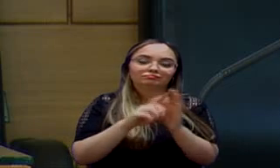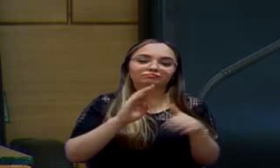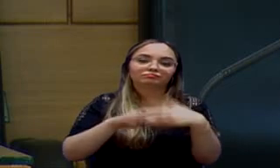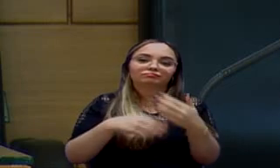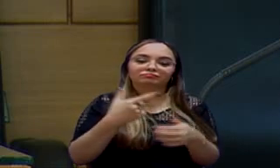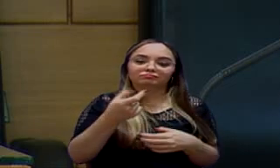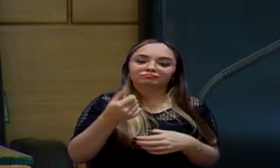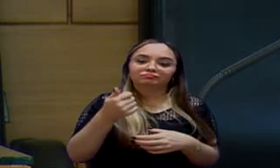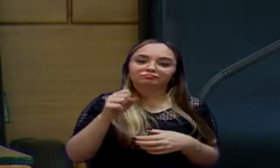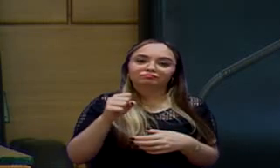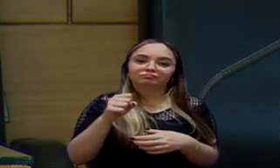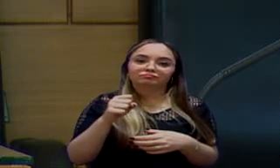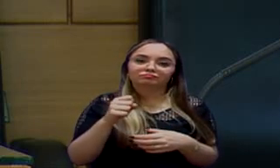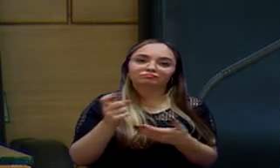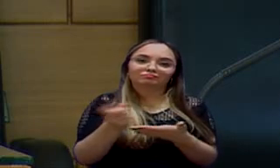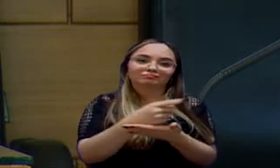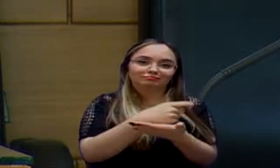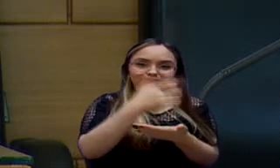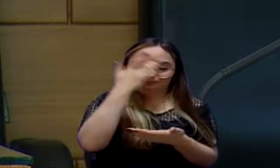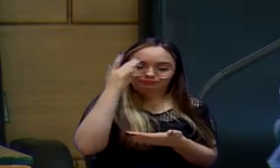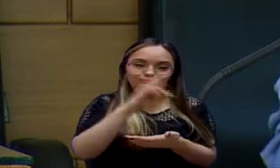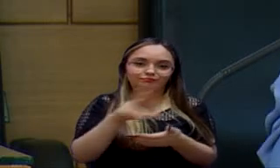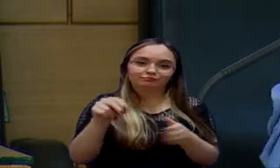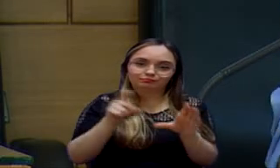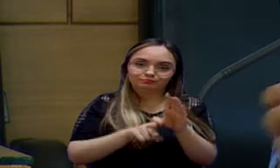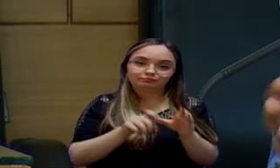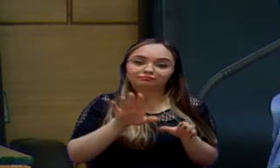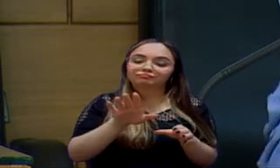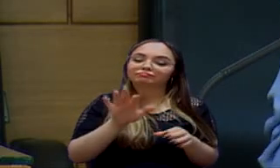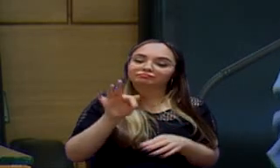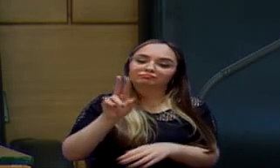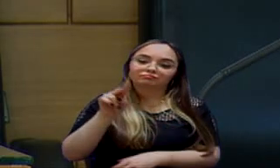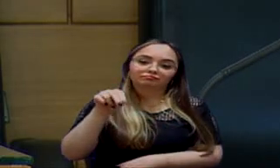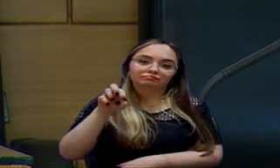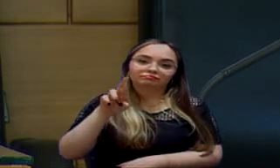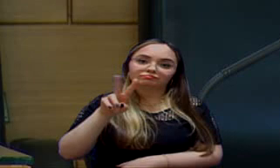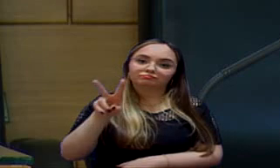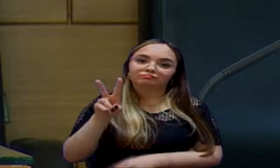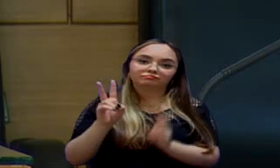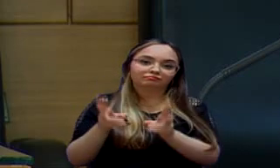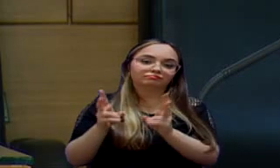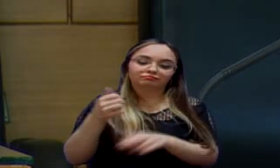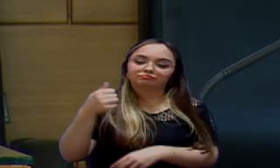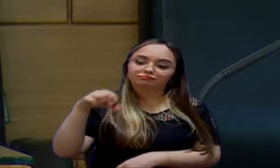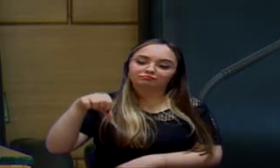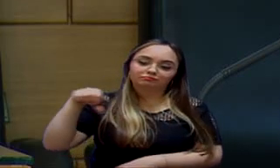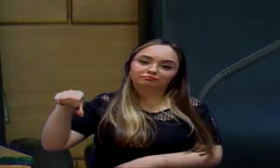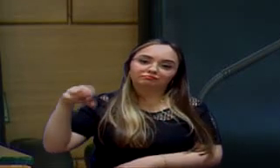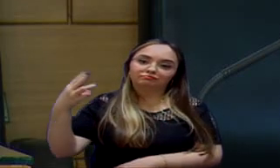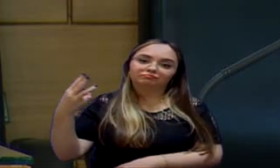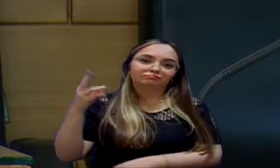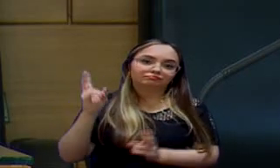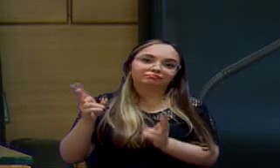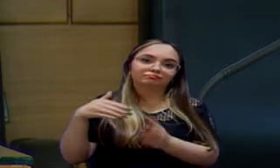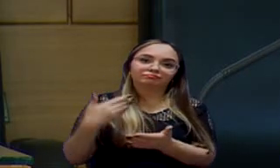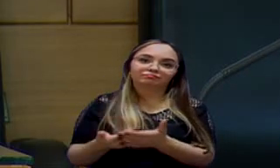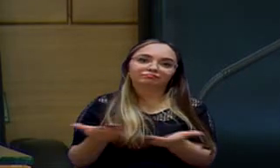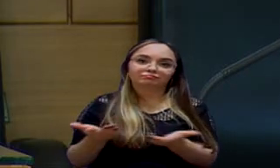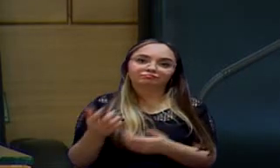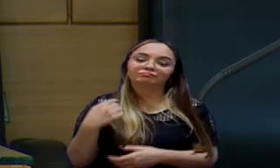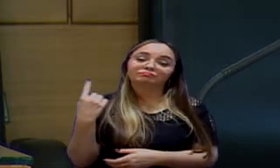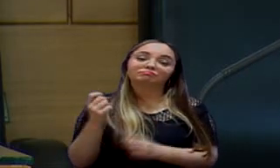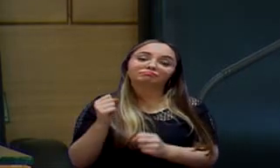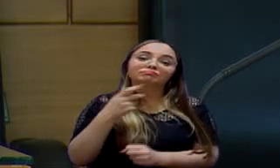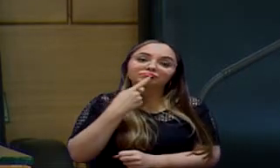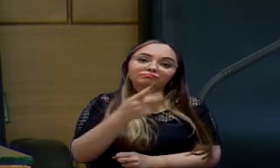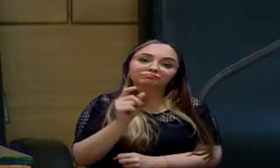depois em 2018 com a cobrança do dependente mas o sistema funciona ele vem desde 1993 então eu posso